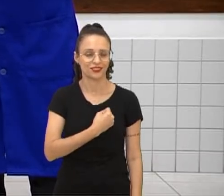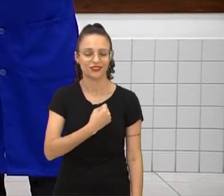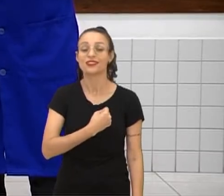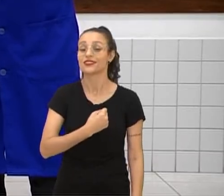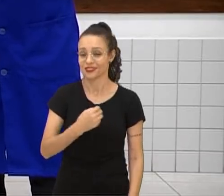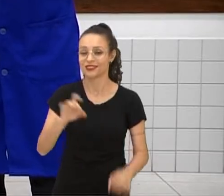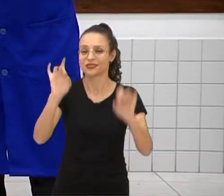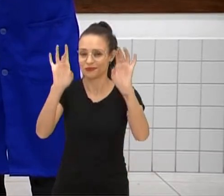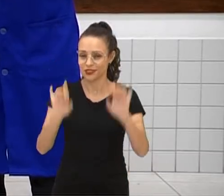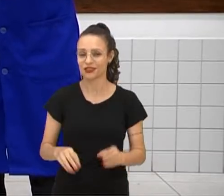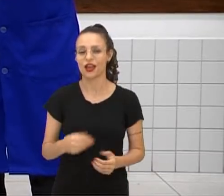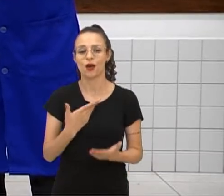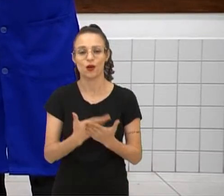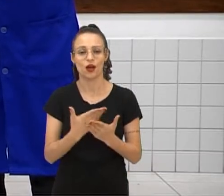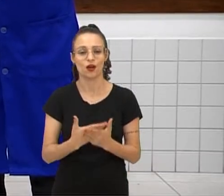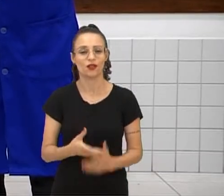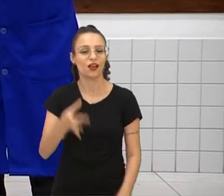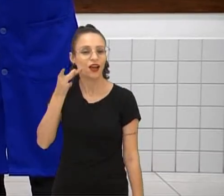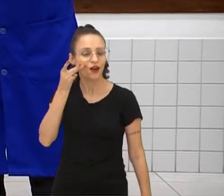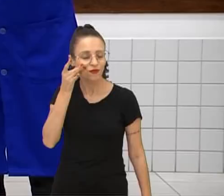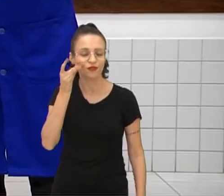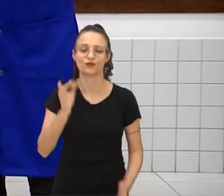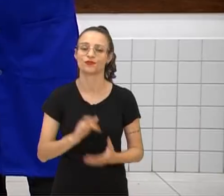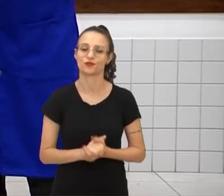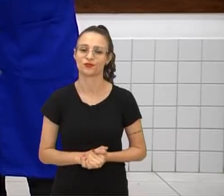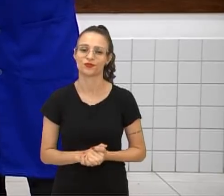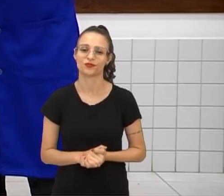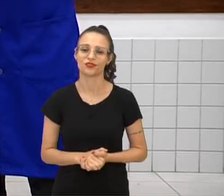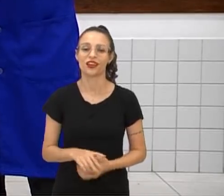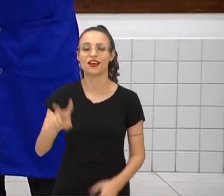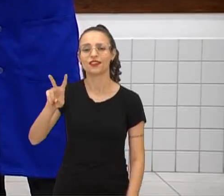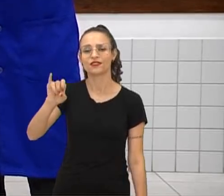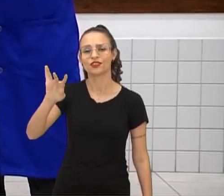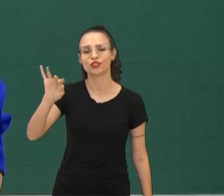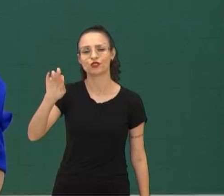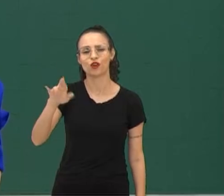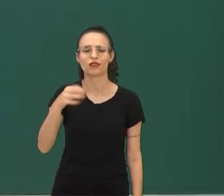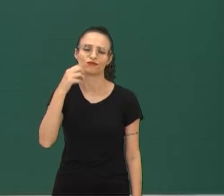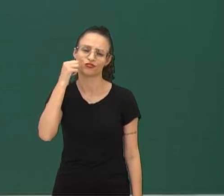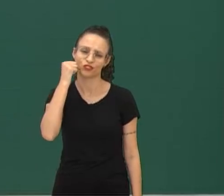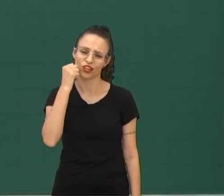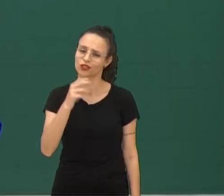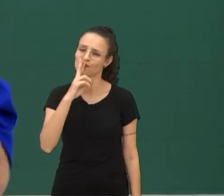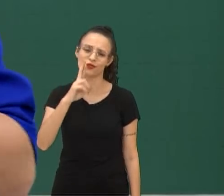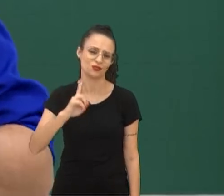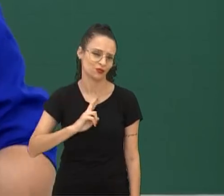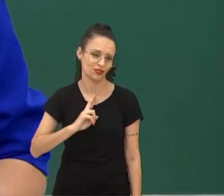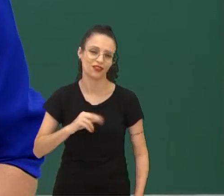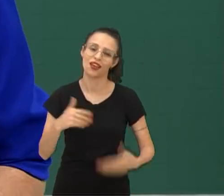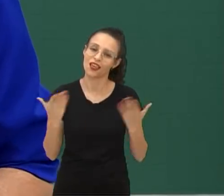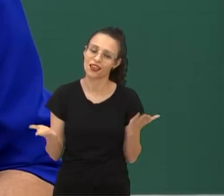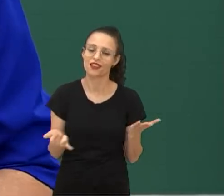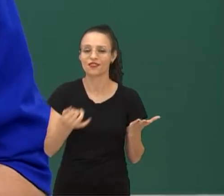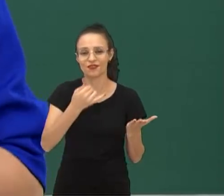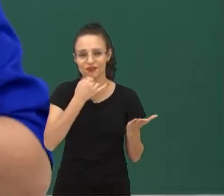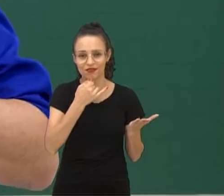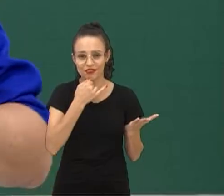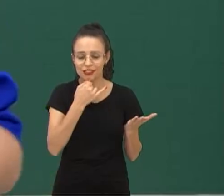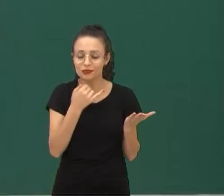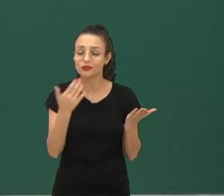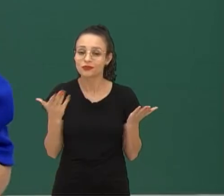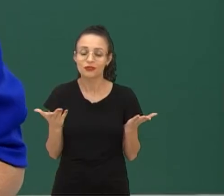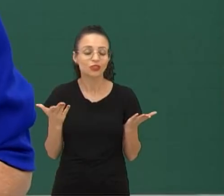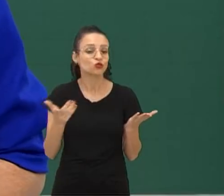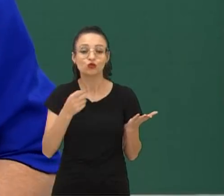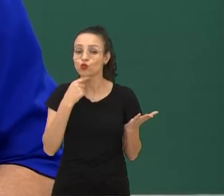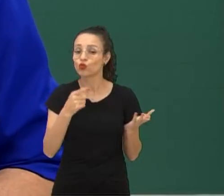professor? Exatamente. E a Vitória aqui ficou chateada que ninguém me respondeu, né? Então, infelizmente, a gente